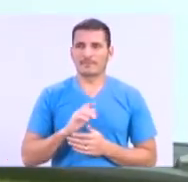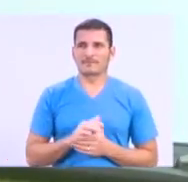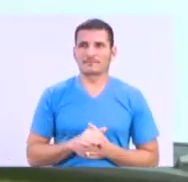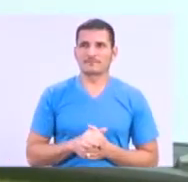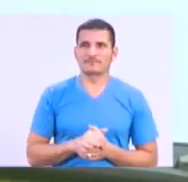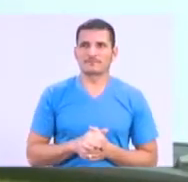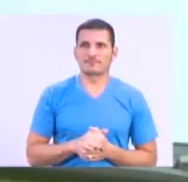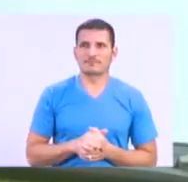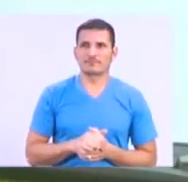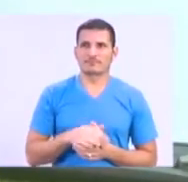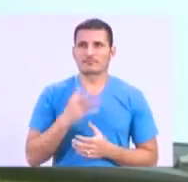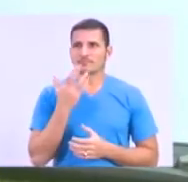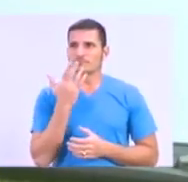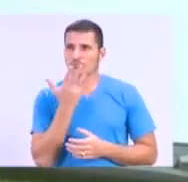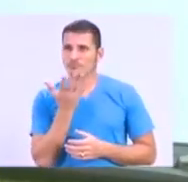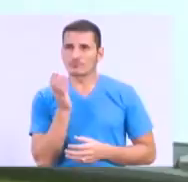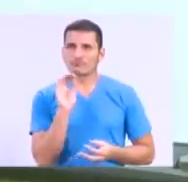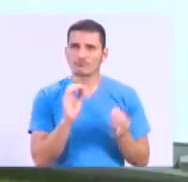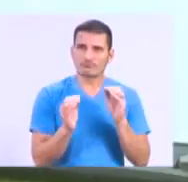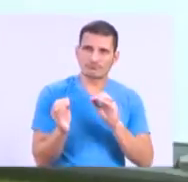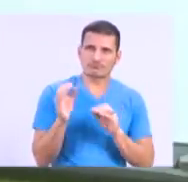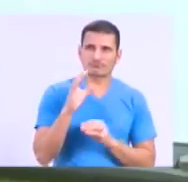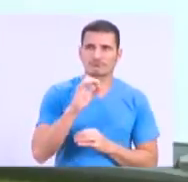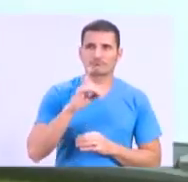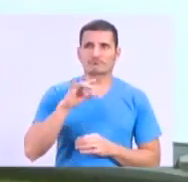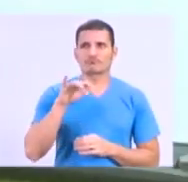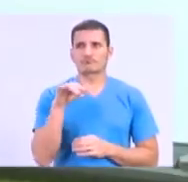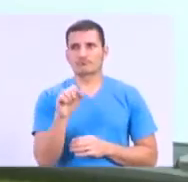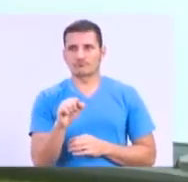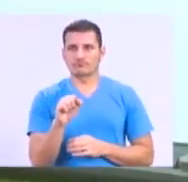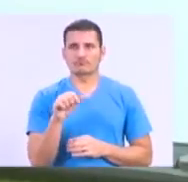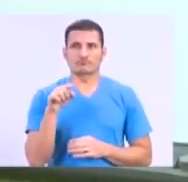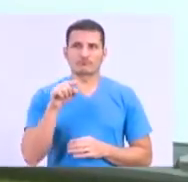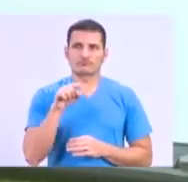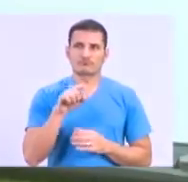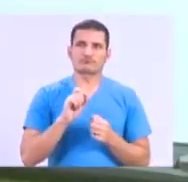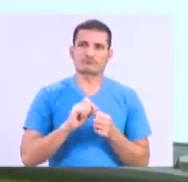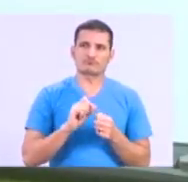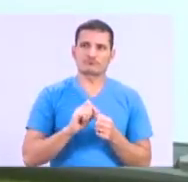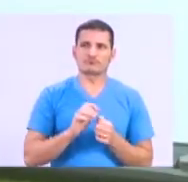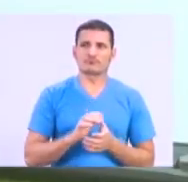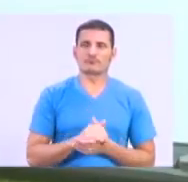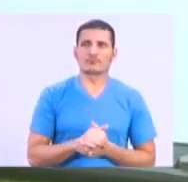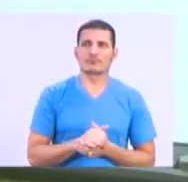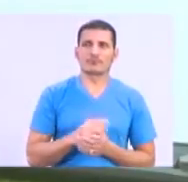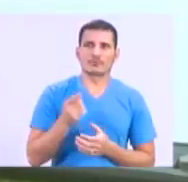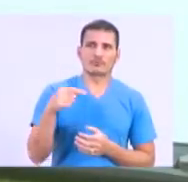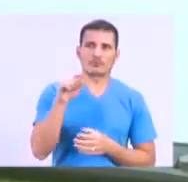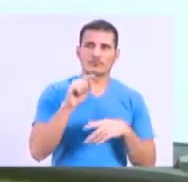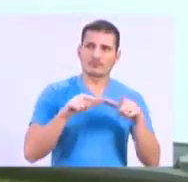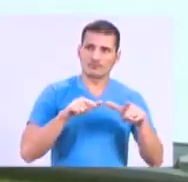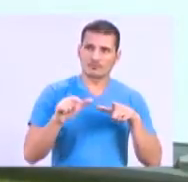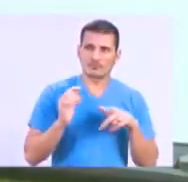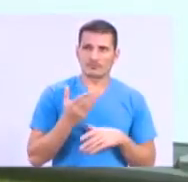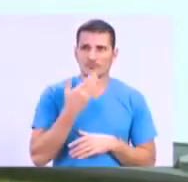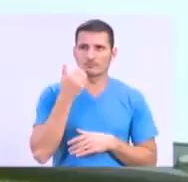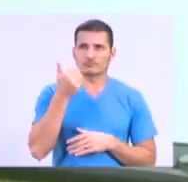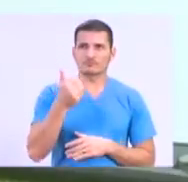em colorir códigos e entre outras coisas, né? Ele vai fazer com que você trabalhe melhor,